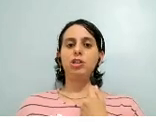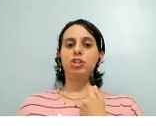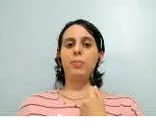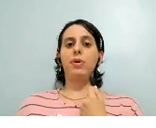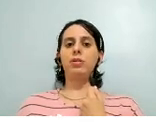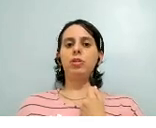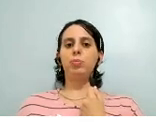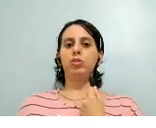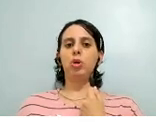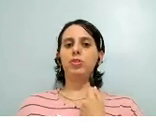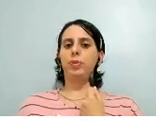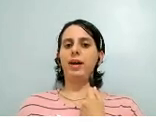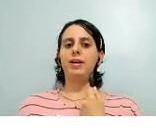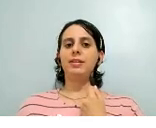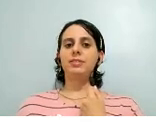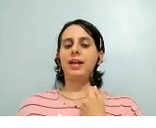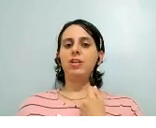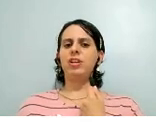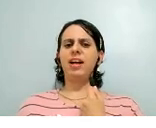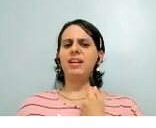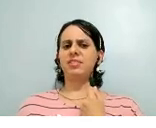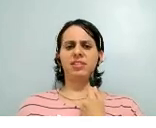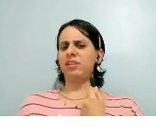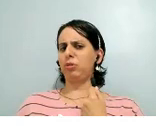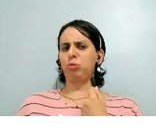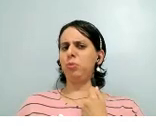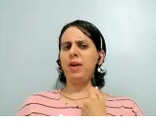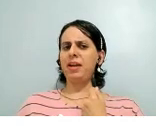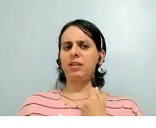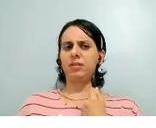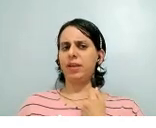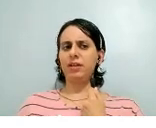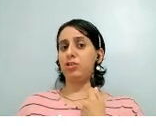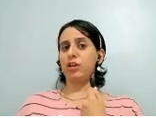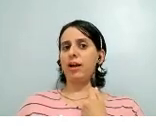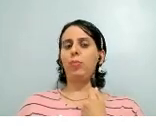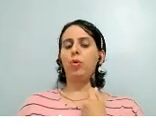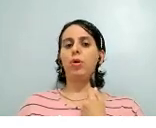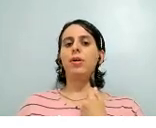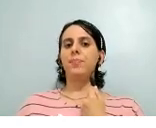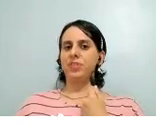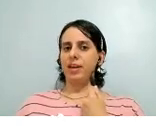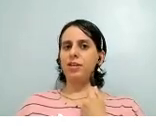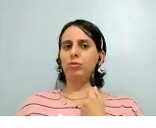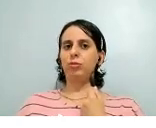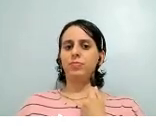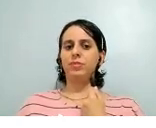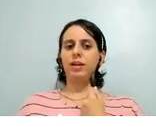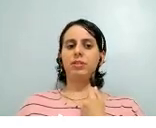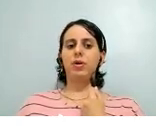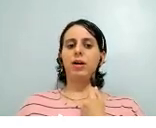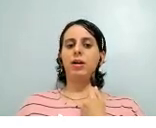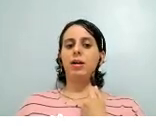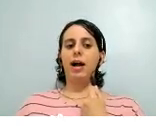disfarçado, chamando as pessoas para sair de casa, dizendo que está tudo bem, né? Que já acabou. É isso,